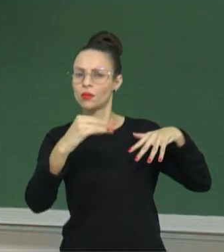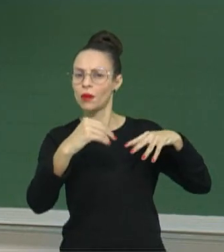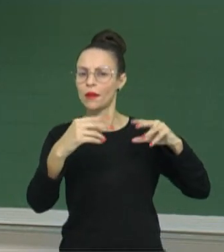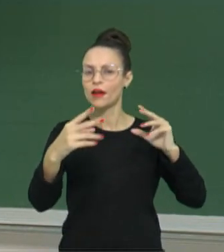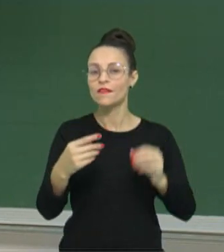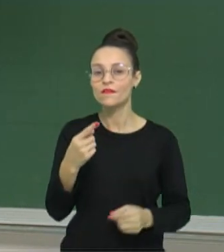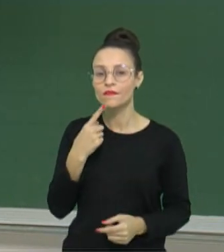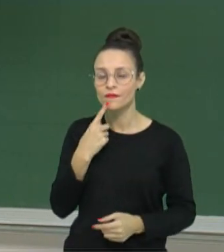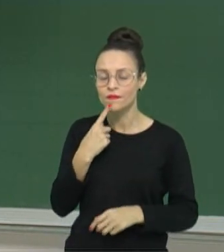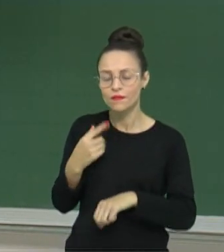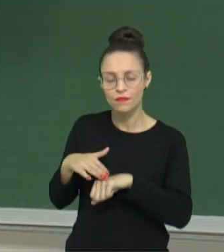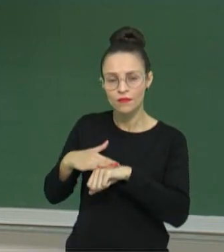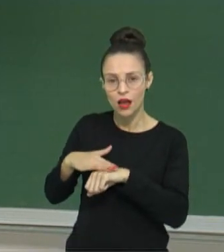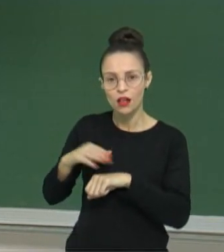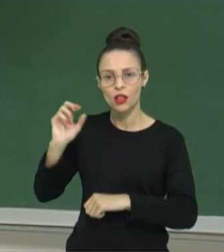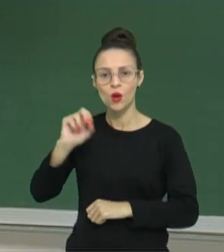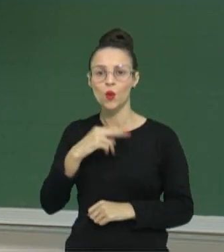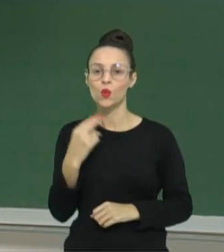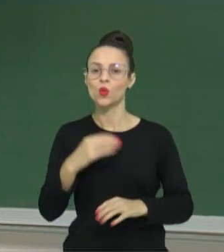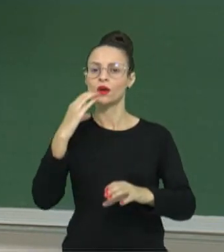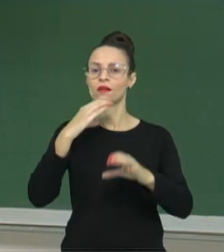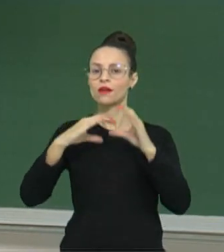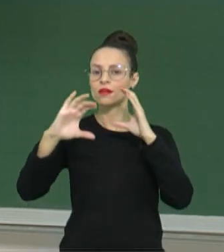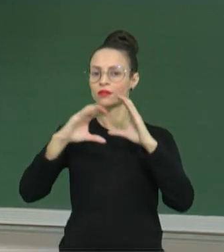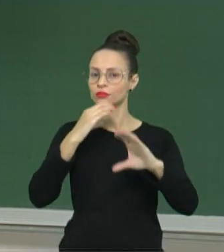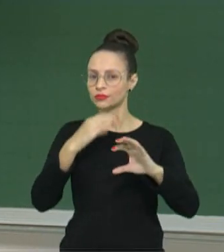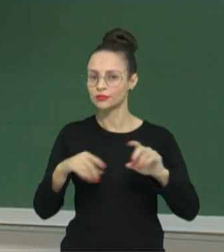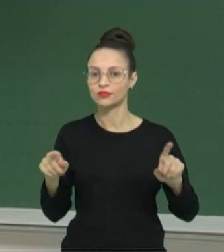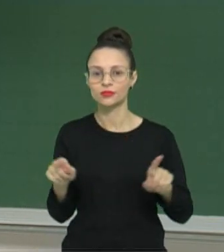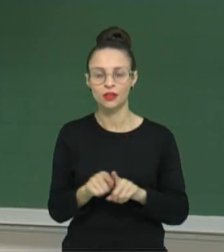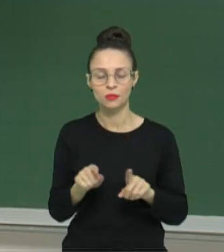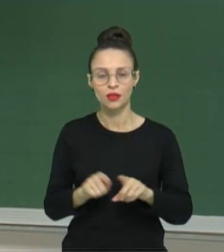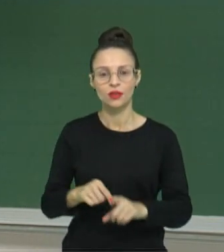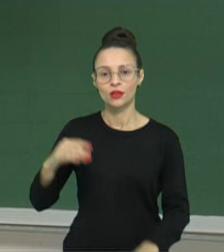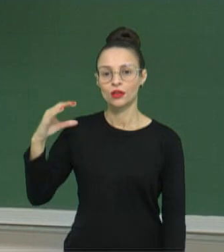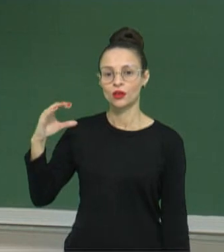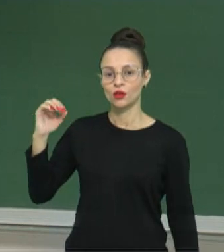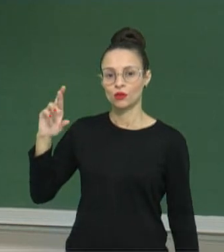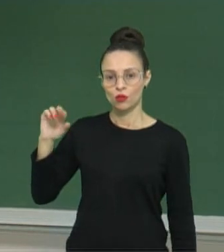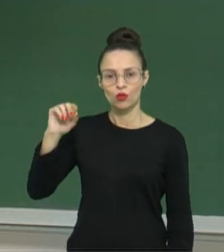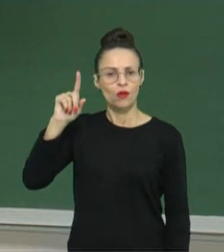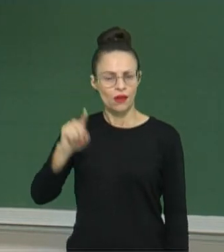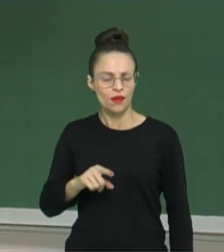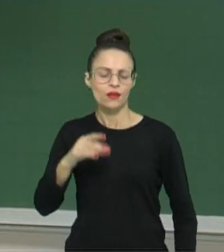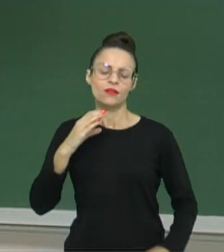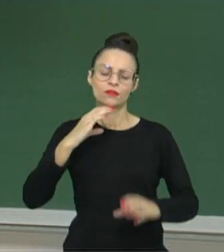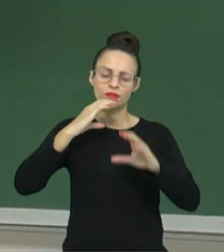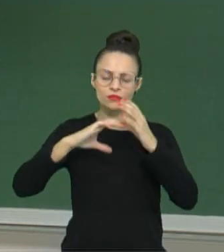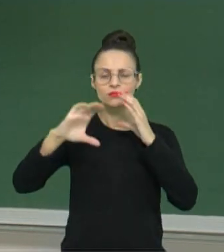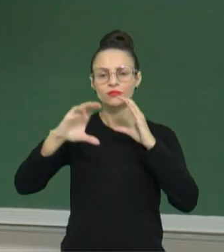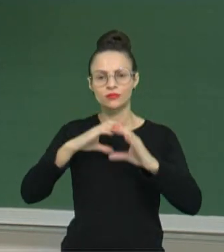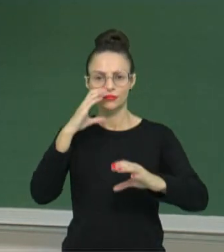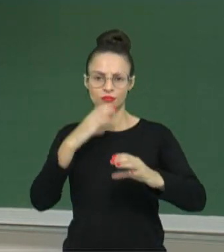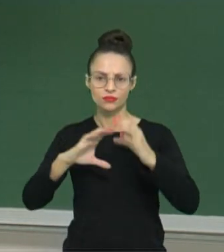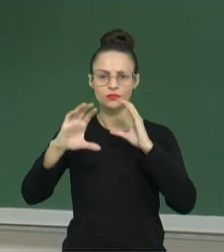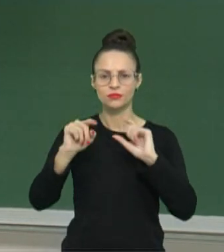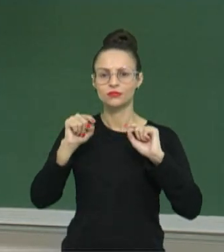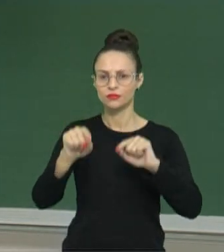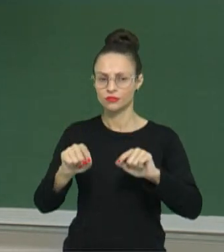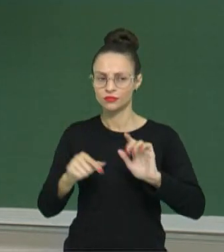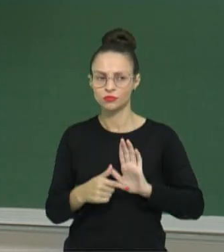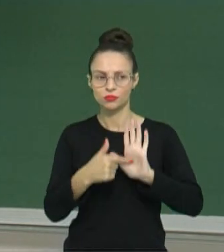de falas ou através de cantos. Geralmente o coro cantava, né, essas